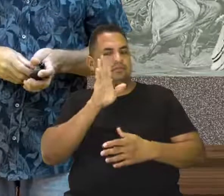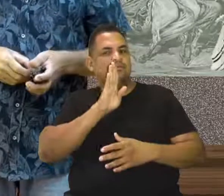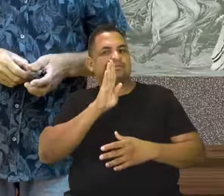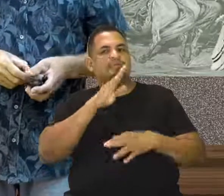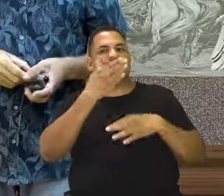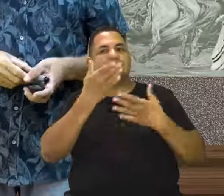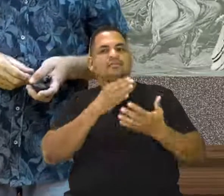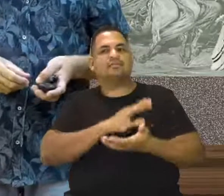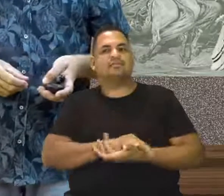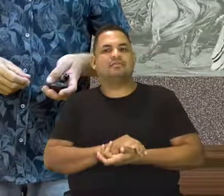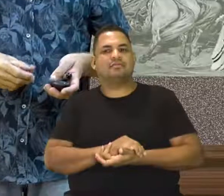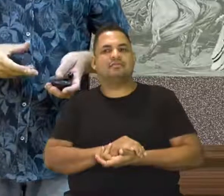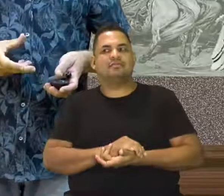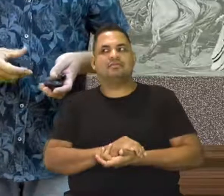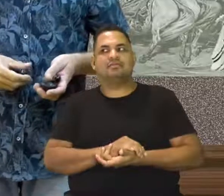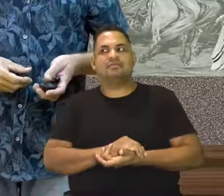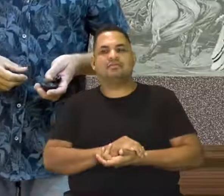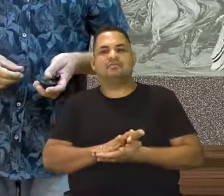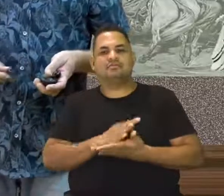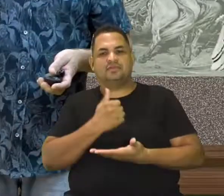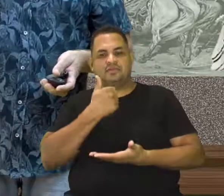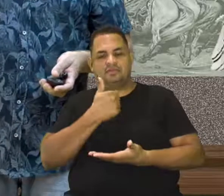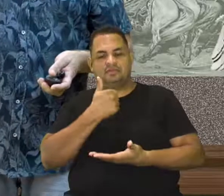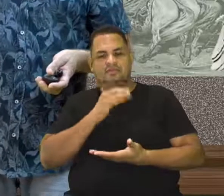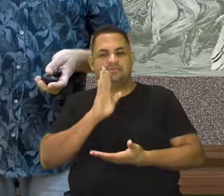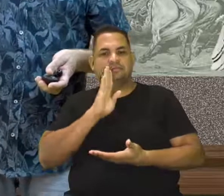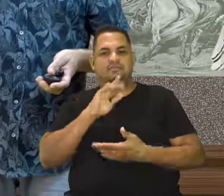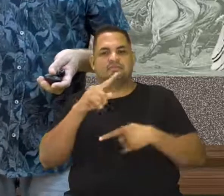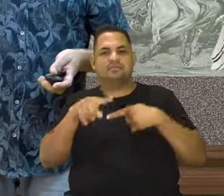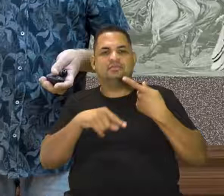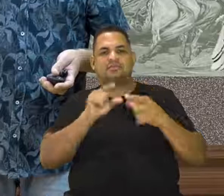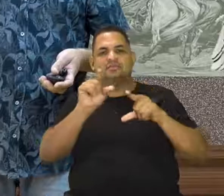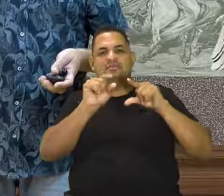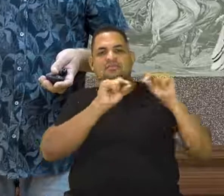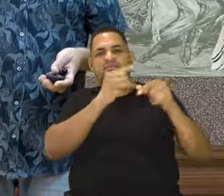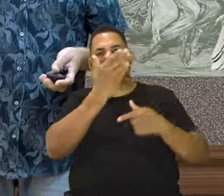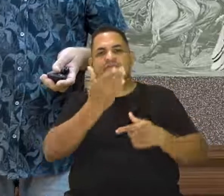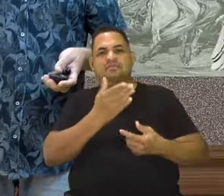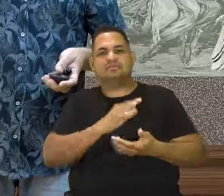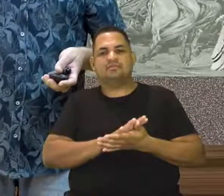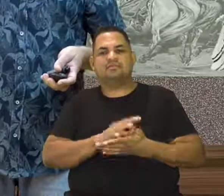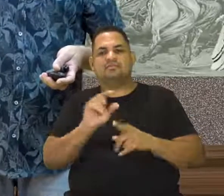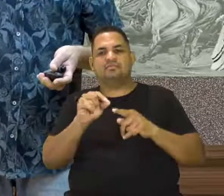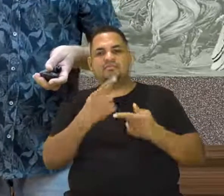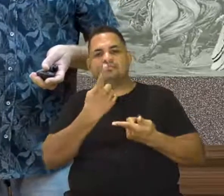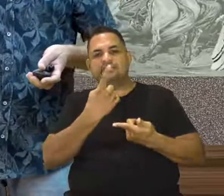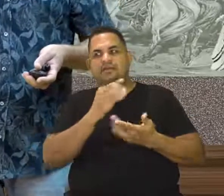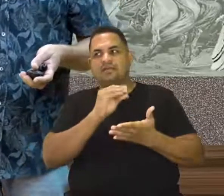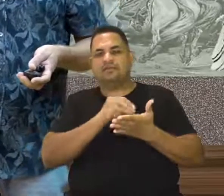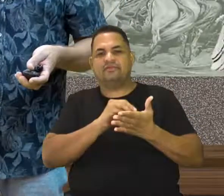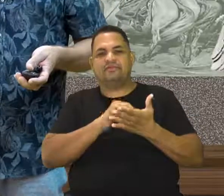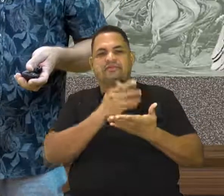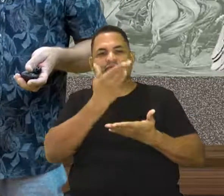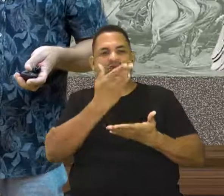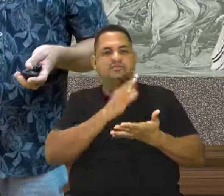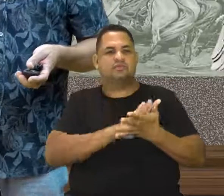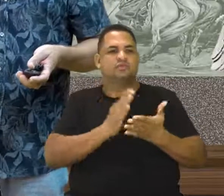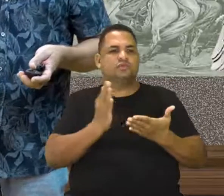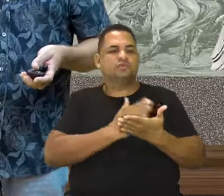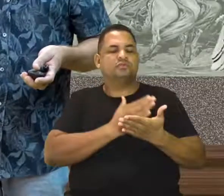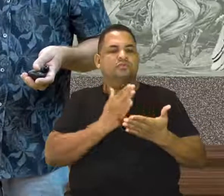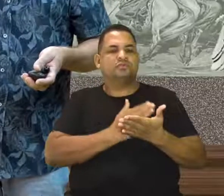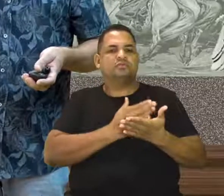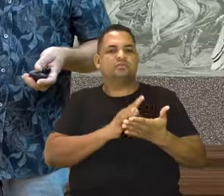legal. Ficou muito massa. Depois eu vou escolher, eu acho que esse livro, não. Tá faltando mais livros aqui, hein?